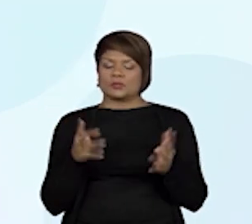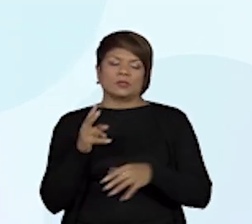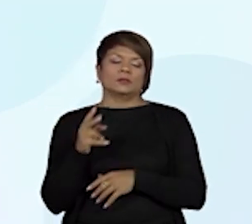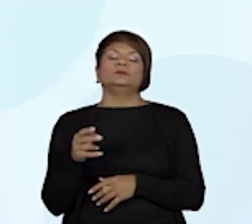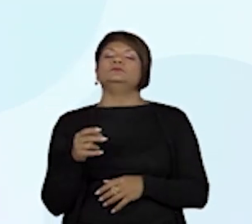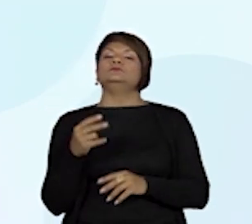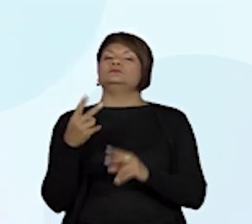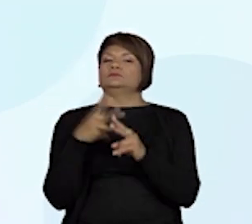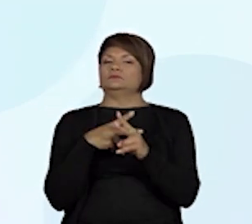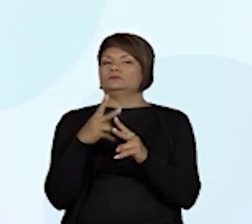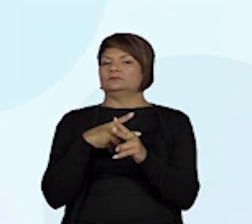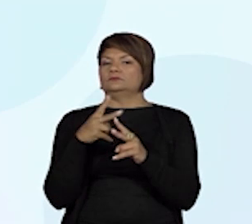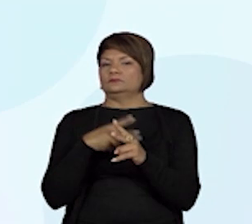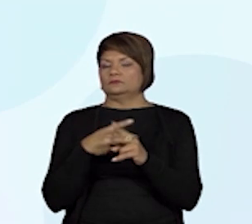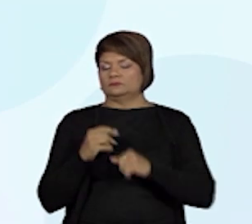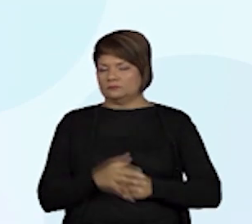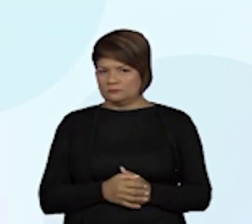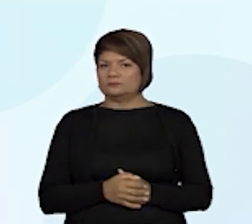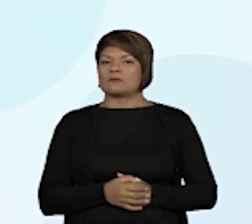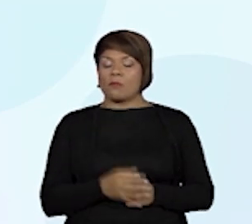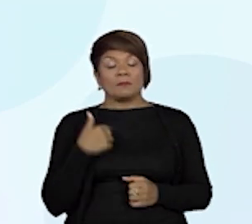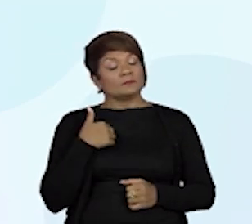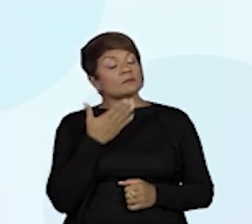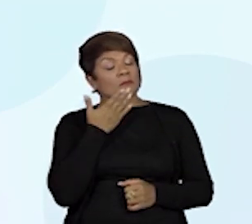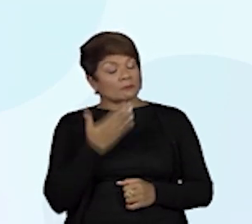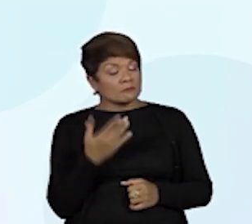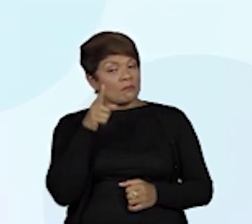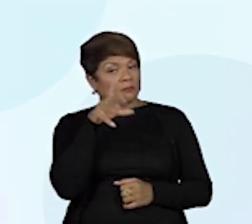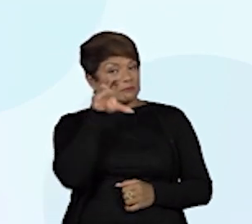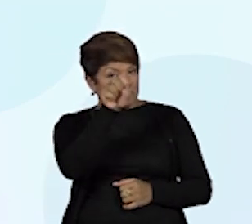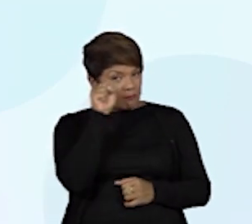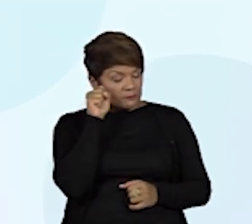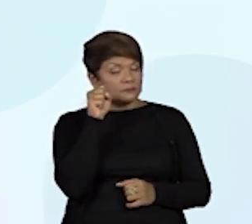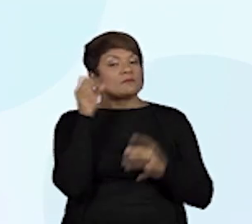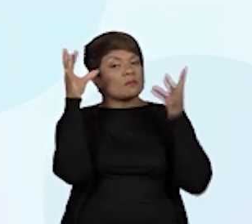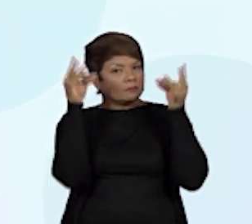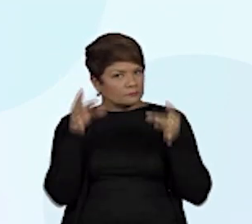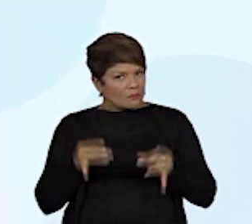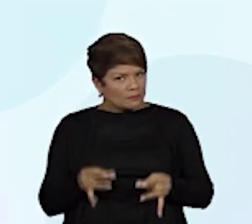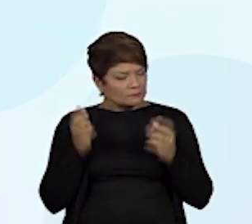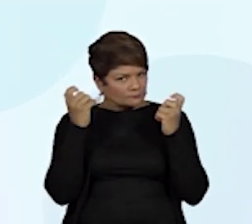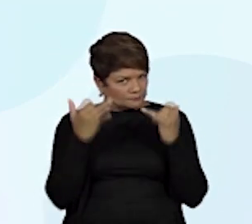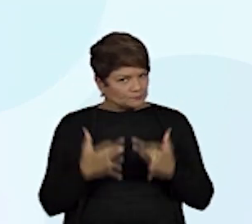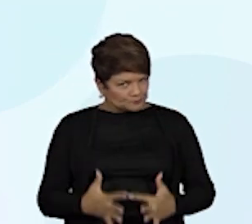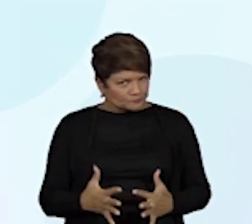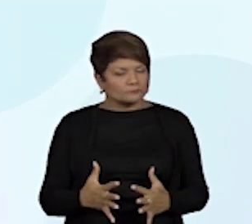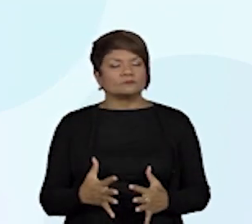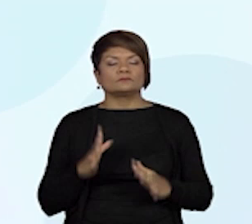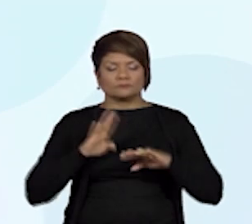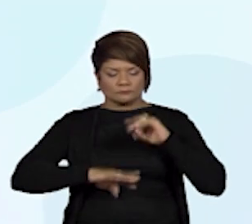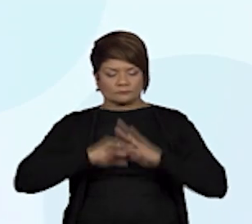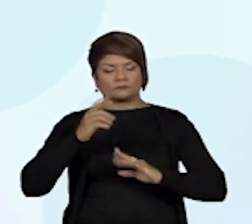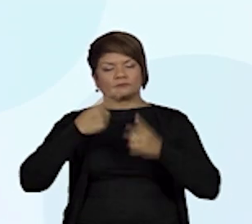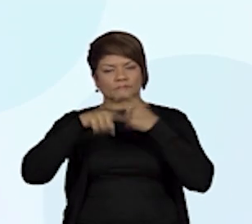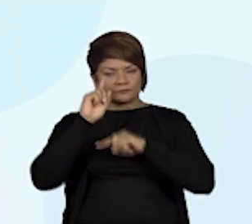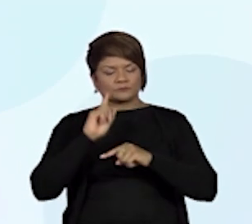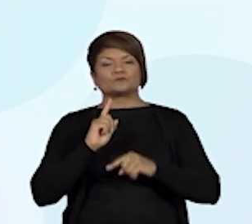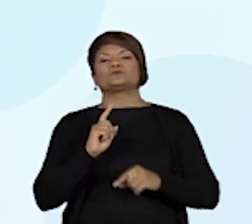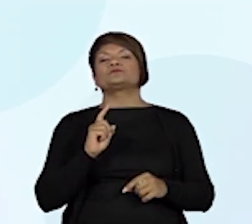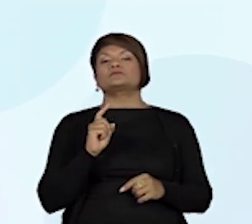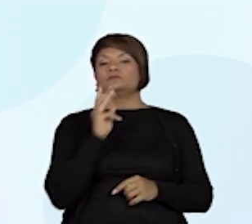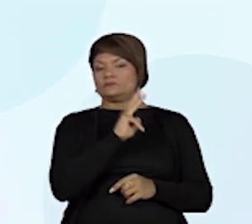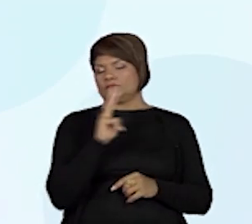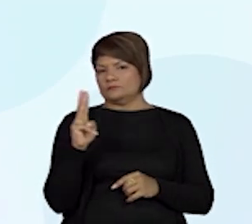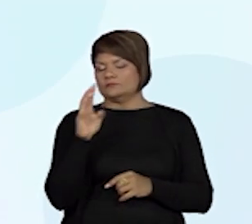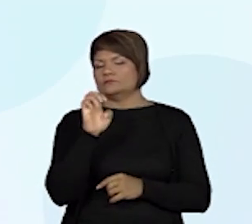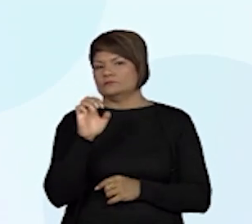segundo bimestre. Então peço aos colegas professores que peguem a descrição no material do professor no site da EFAP